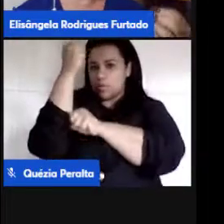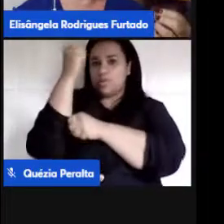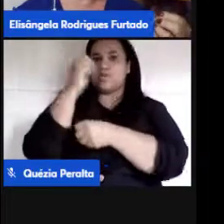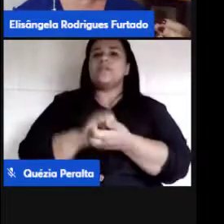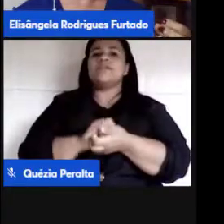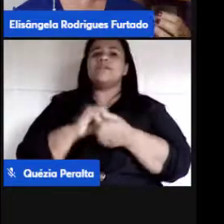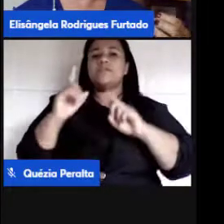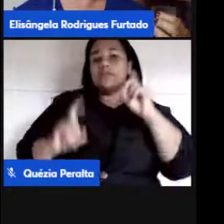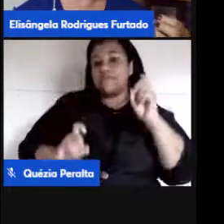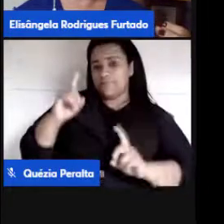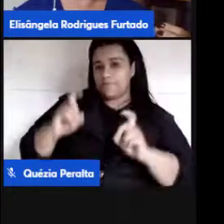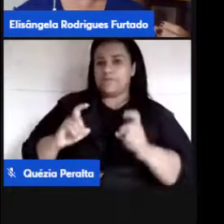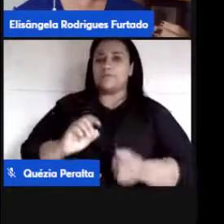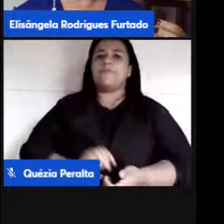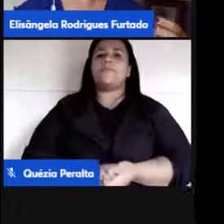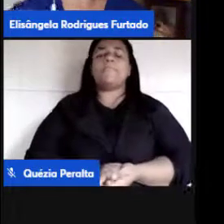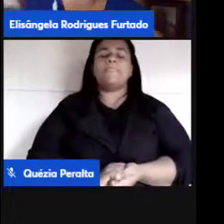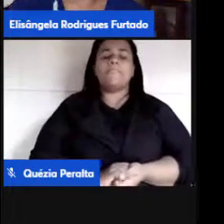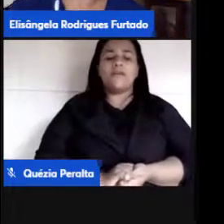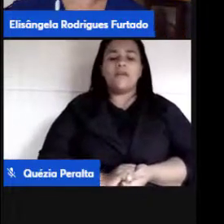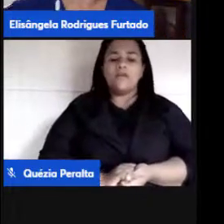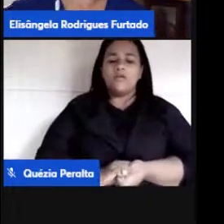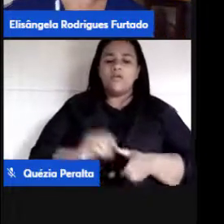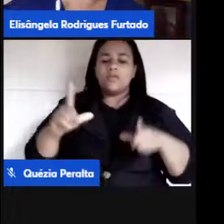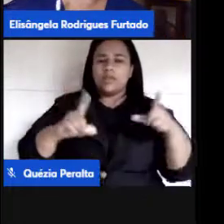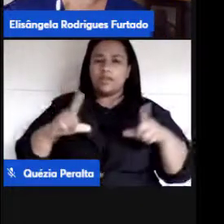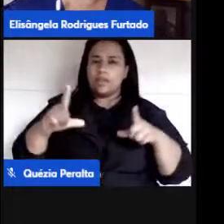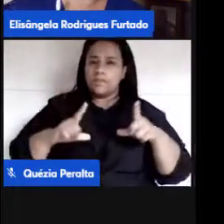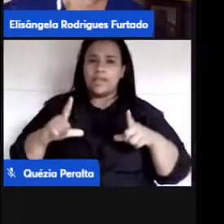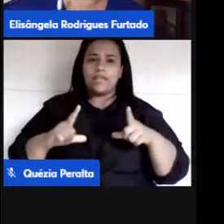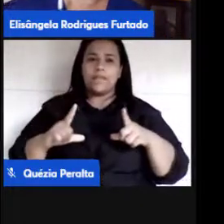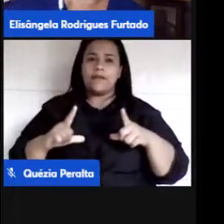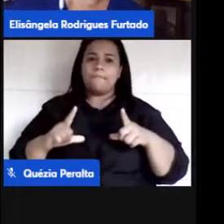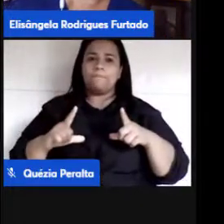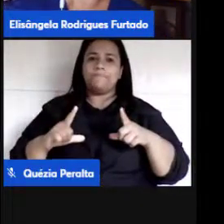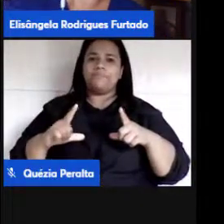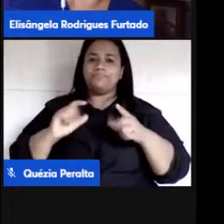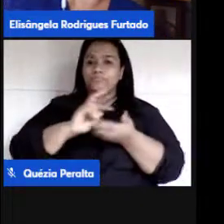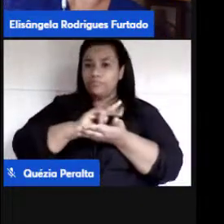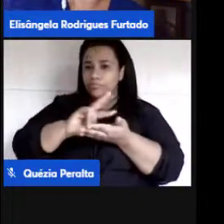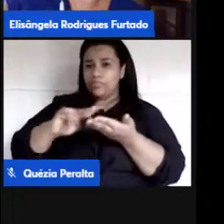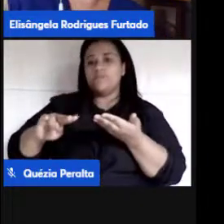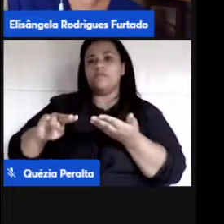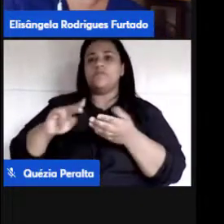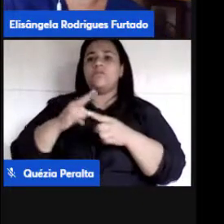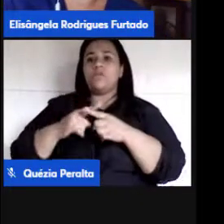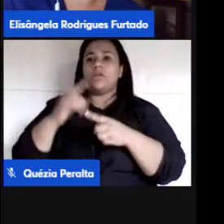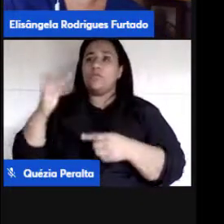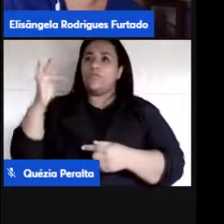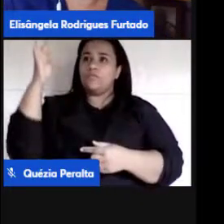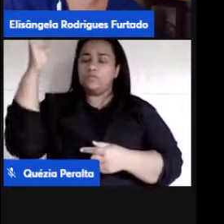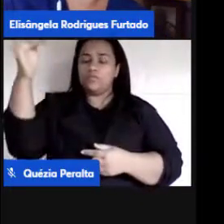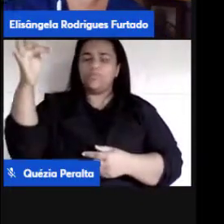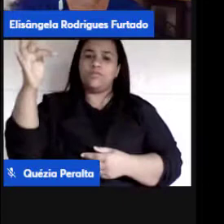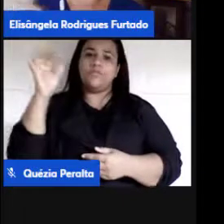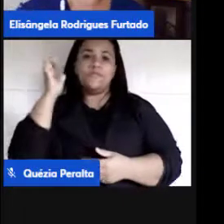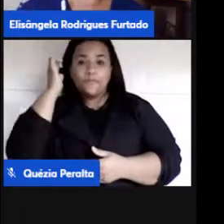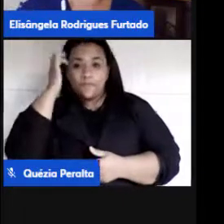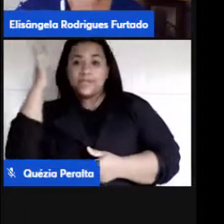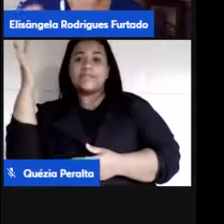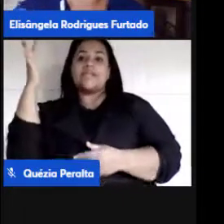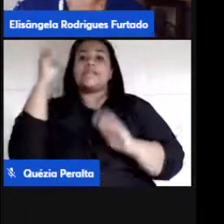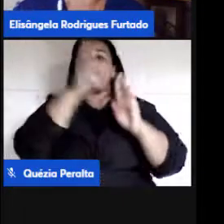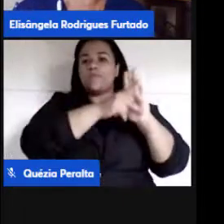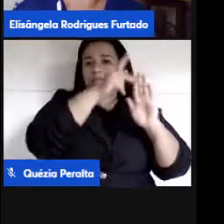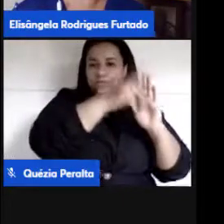criança muito bem esses fundamentos, que lá na frente eu facilito a vida do professor do 6º ao 9º. Eu facilito a